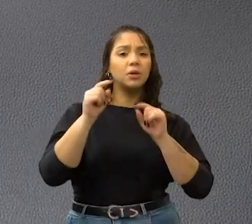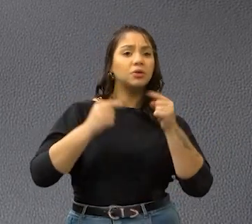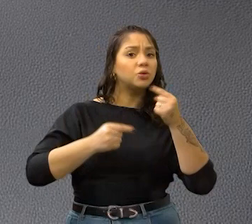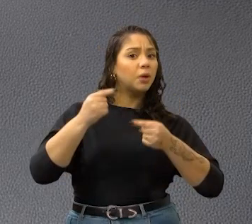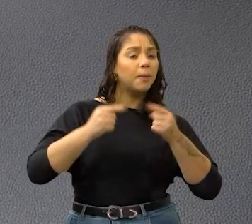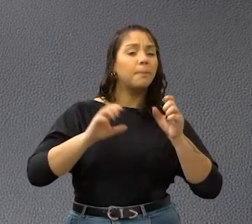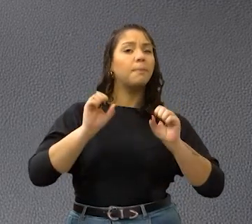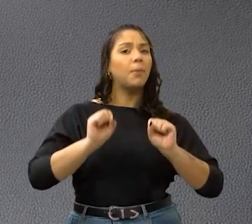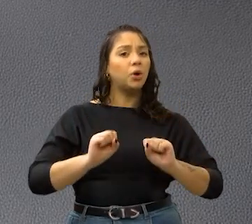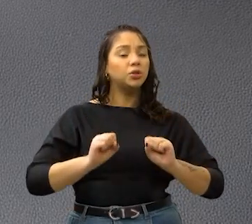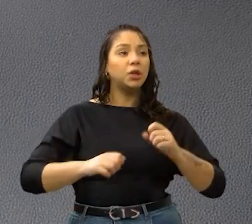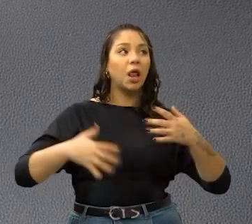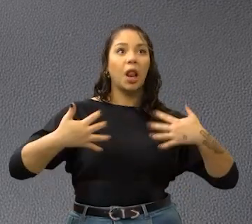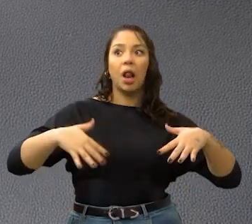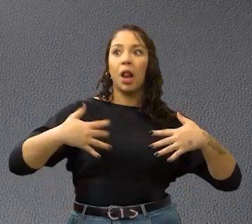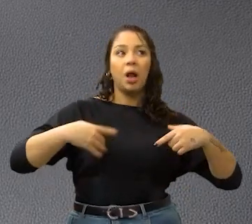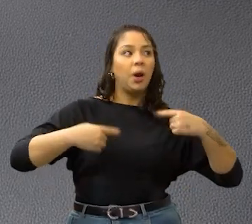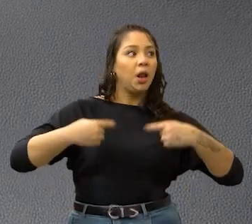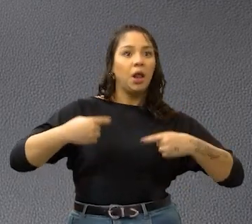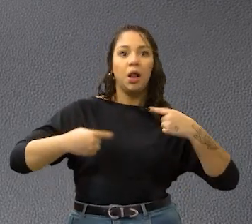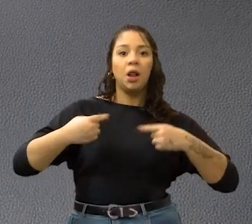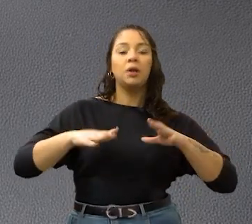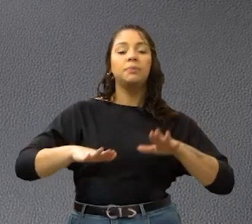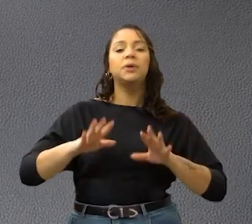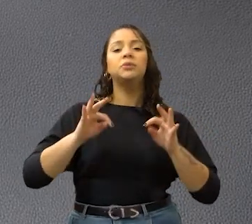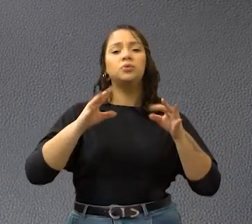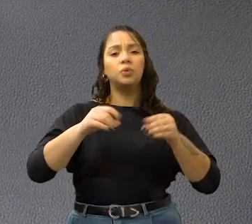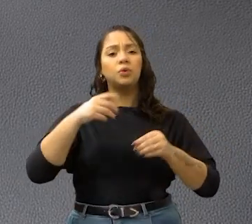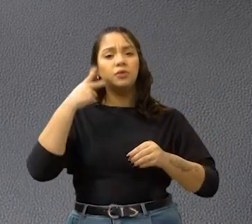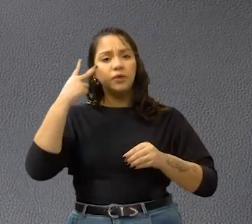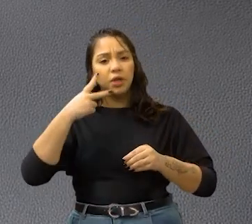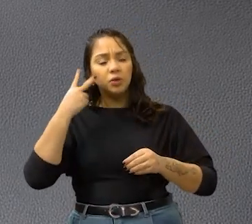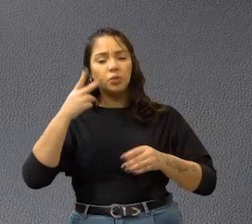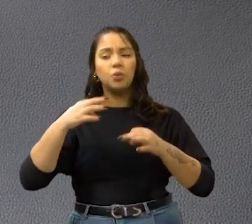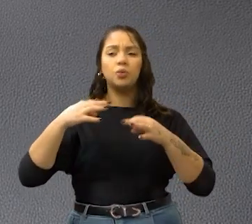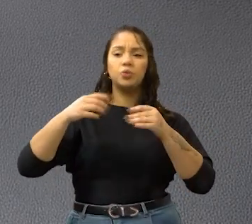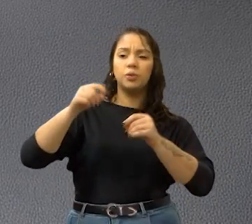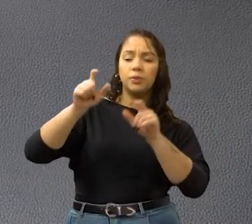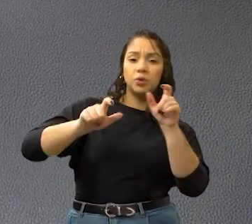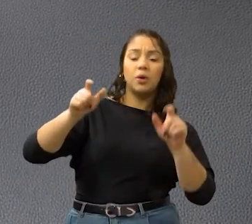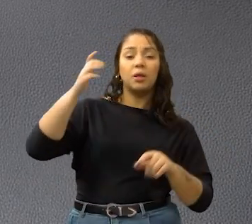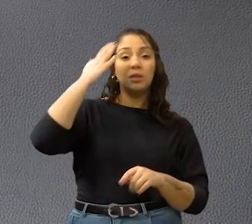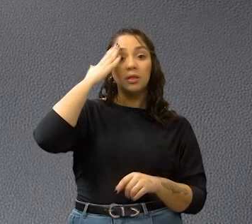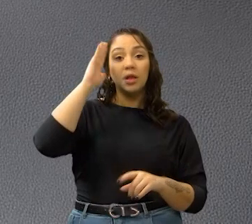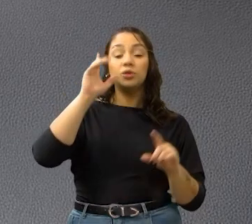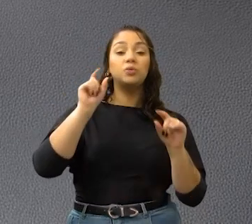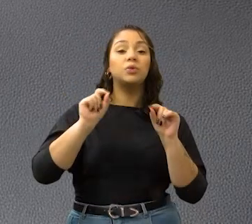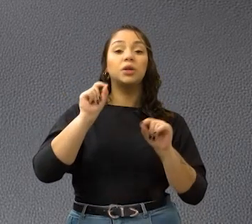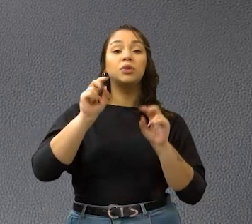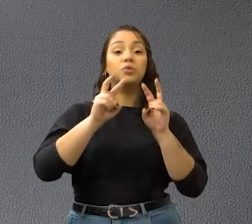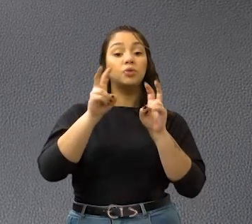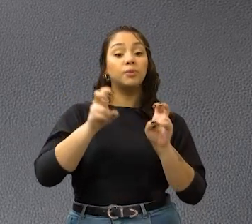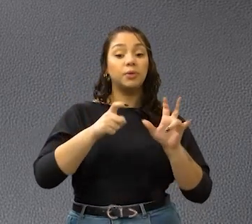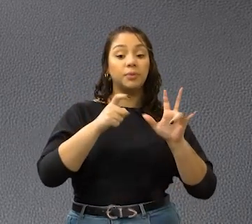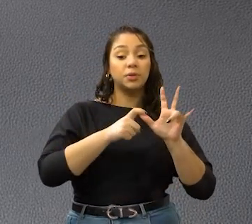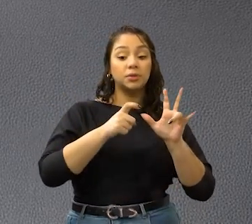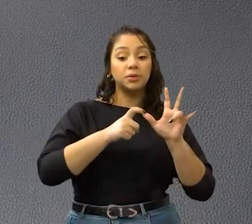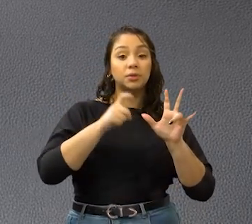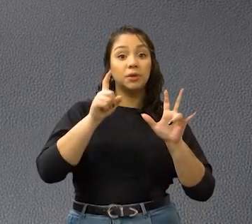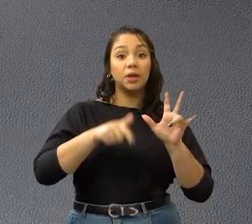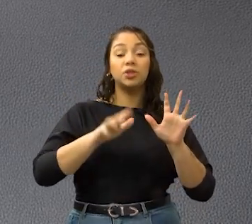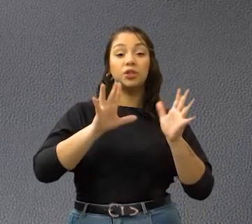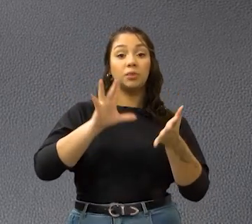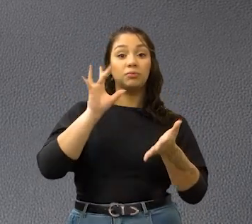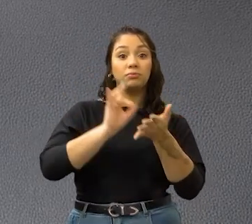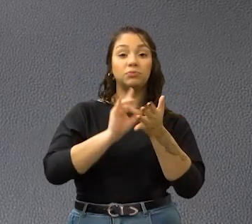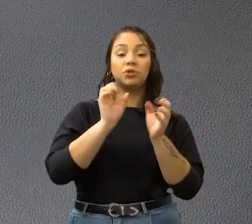esse debate pode ser muito polêmico para algumas pessoas, mas acho que todos os vereadores, todas as vereadoras têm o entendimento de que quando a gente fala da questão medicinal,